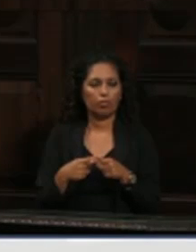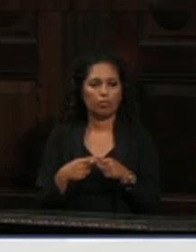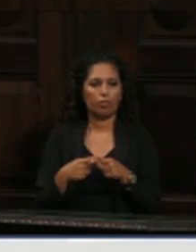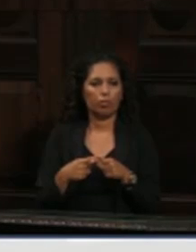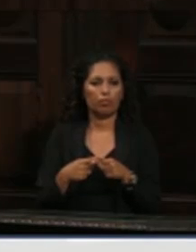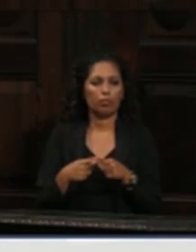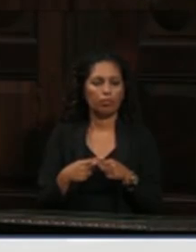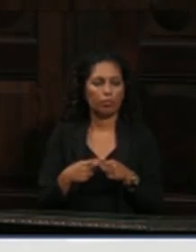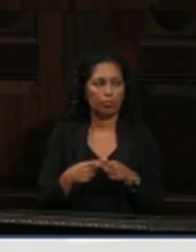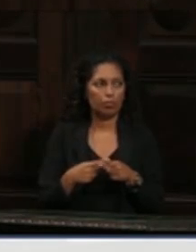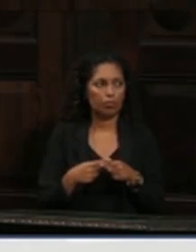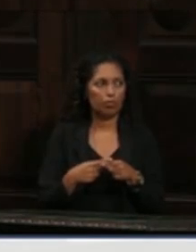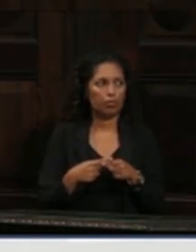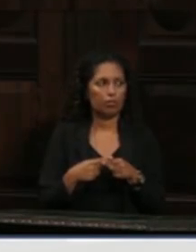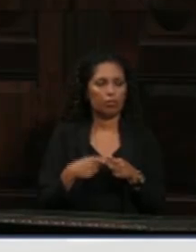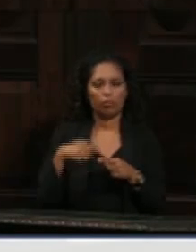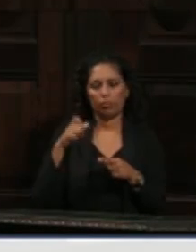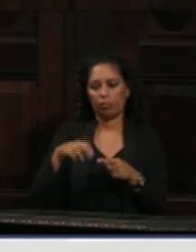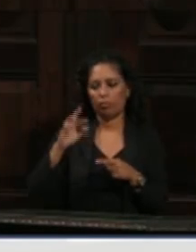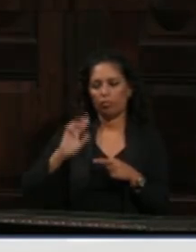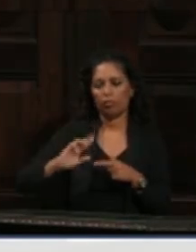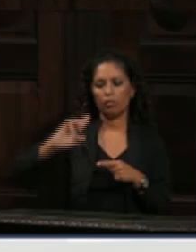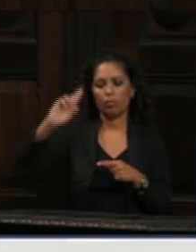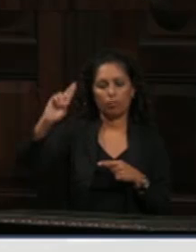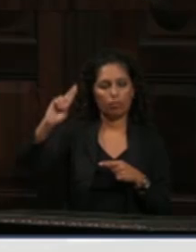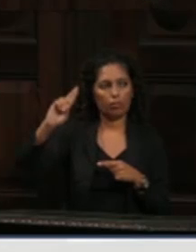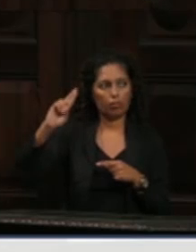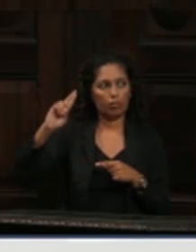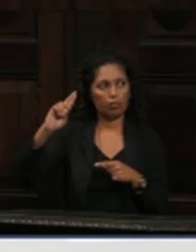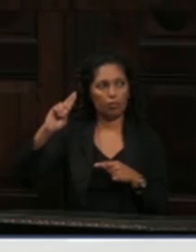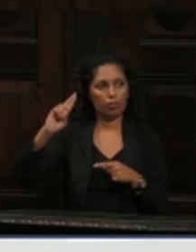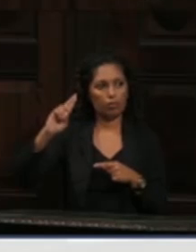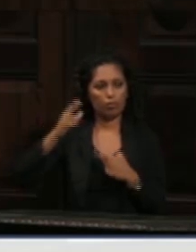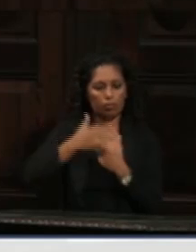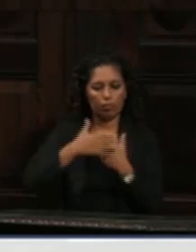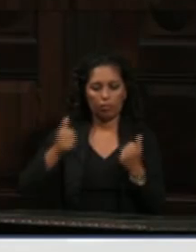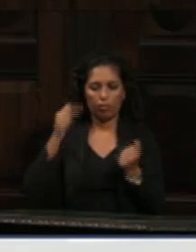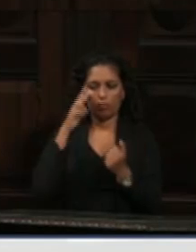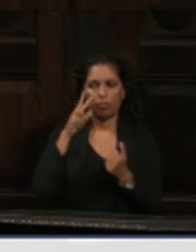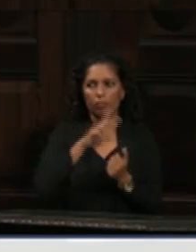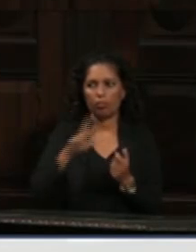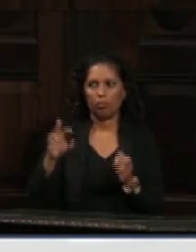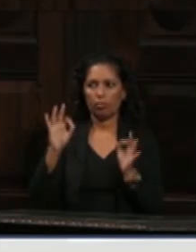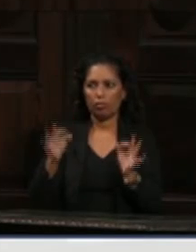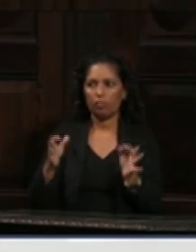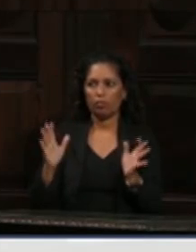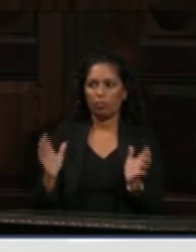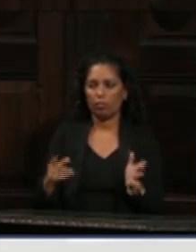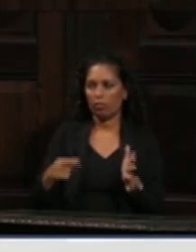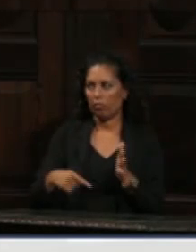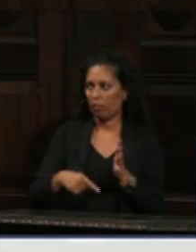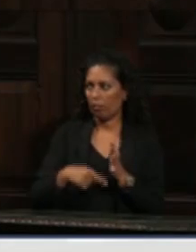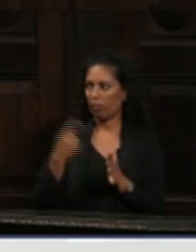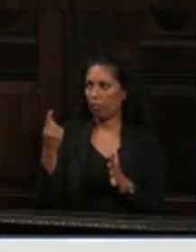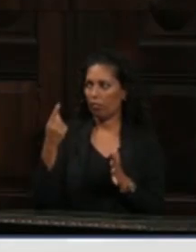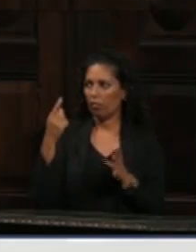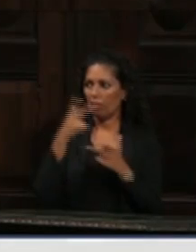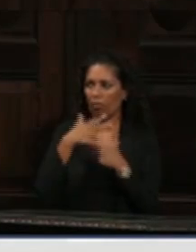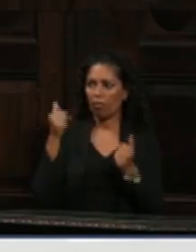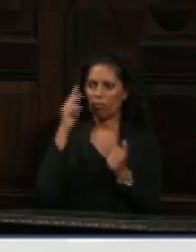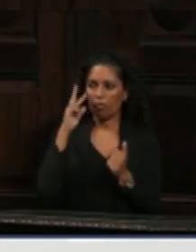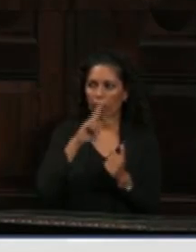teórica, é a função de fatos concretos. Qual é o primeiro fato